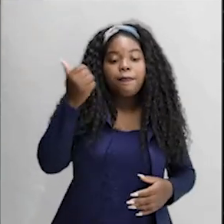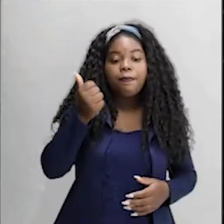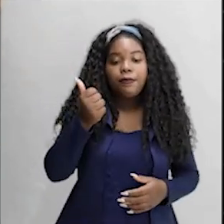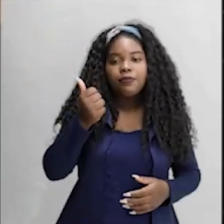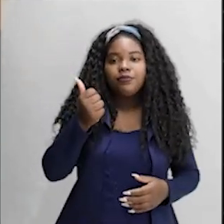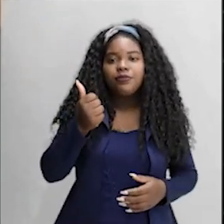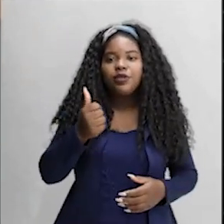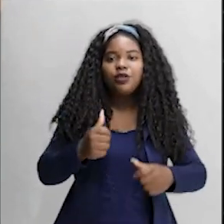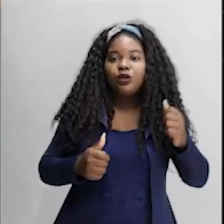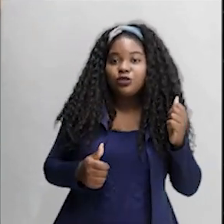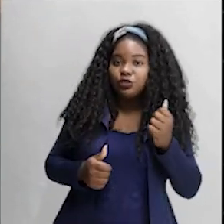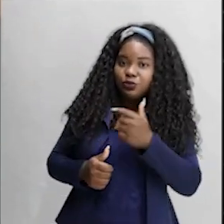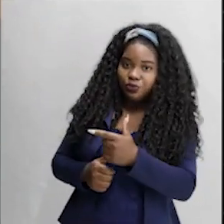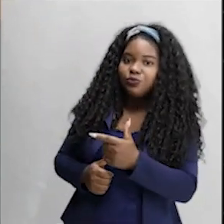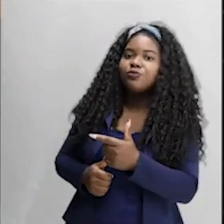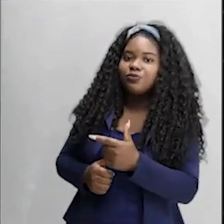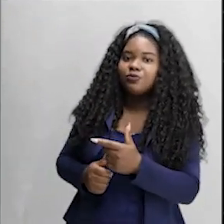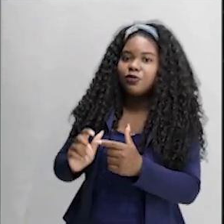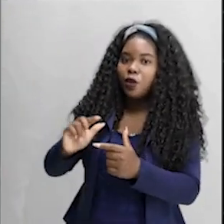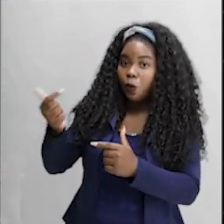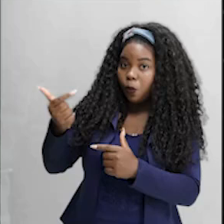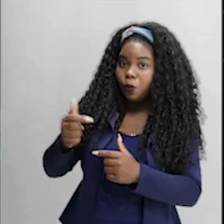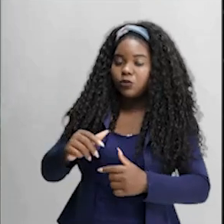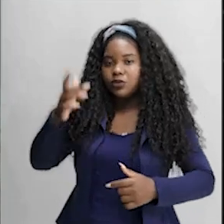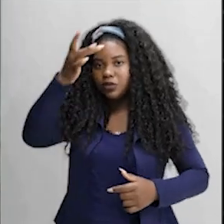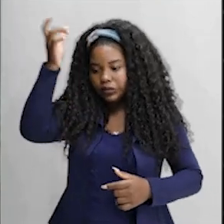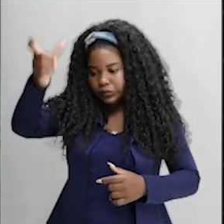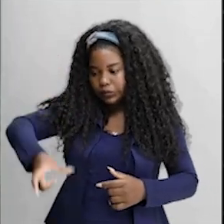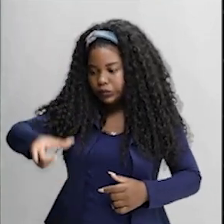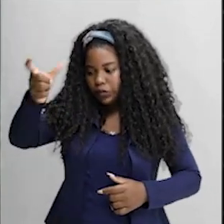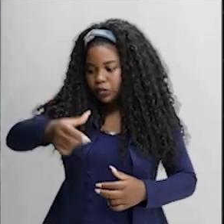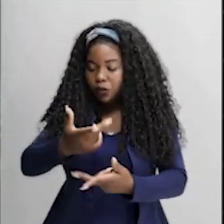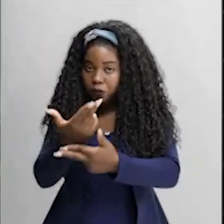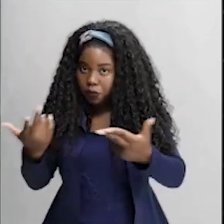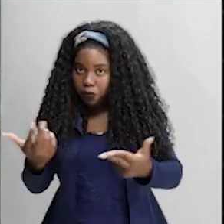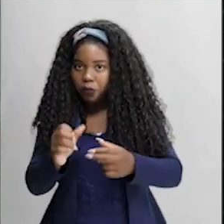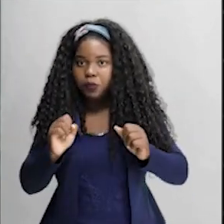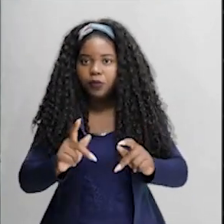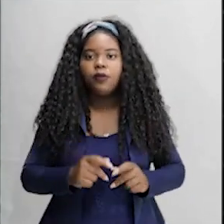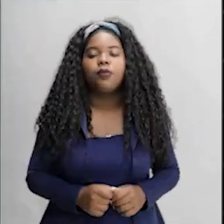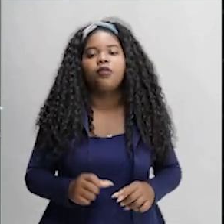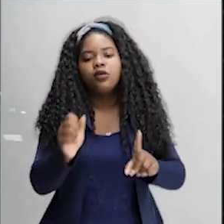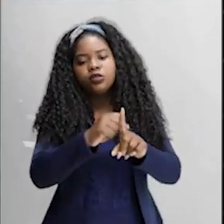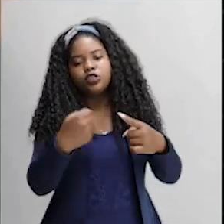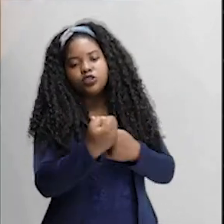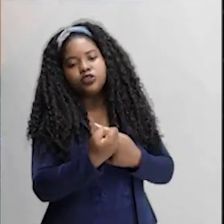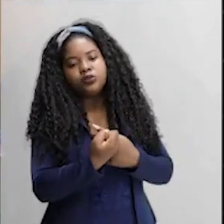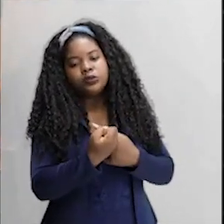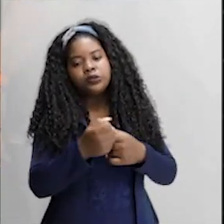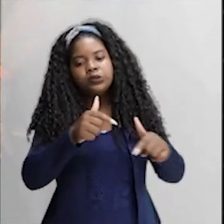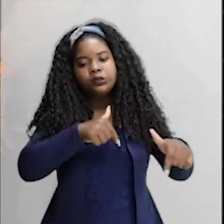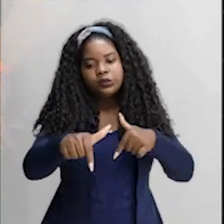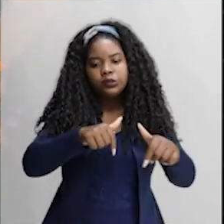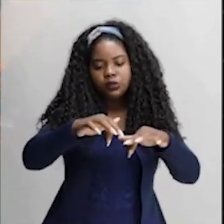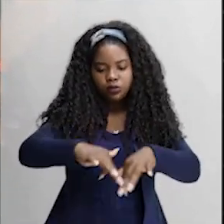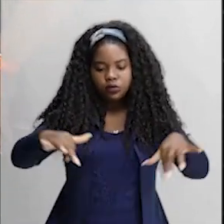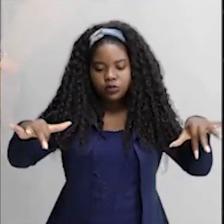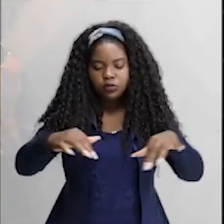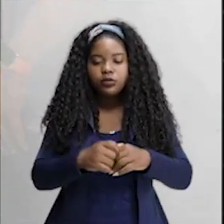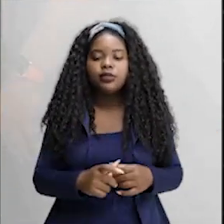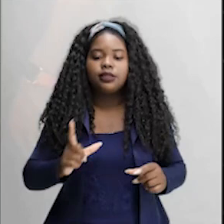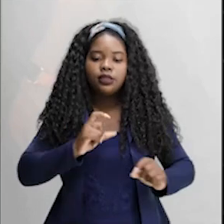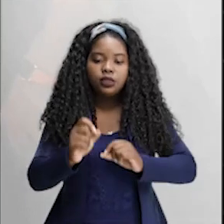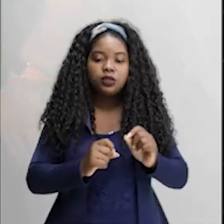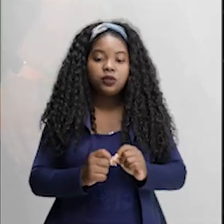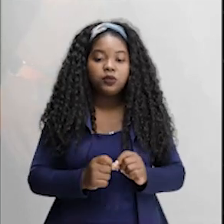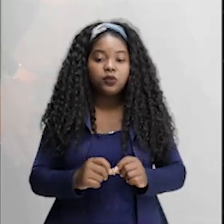aqui, certo? Então, quando você está falando da divisão social do trabalho, você está falando em algo que, em algum